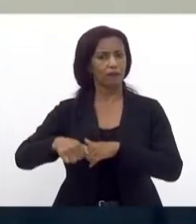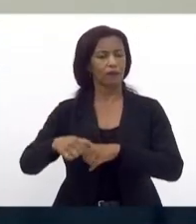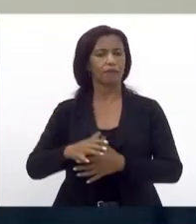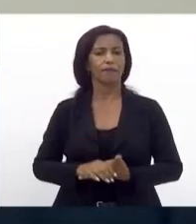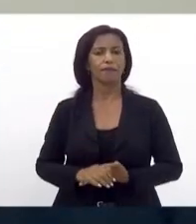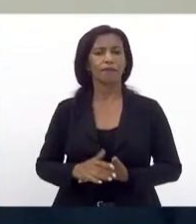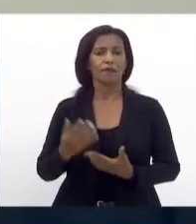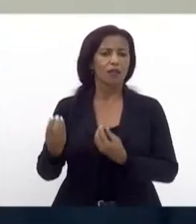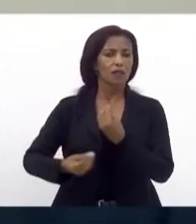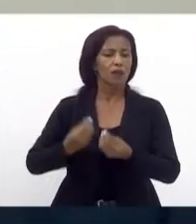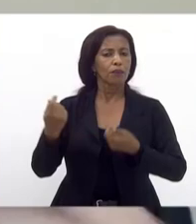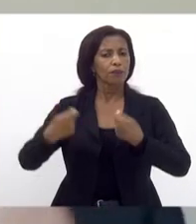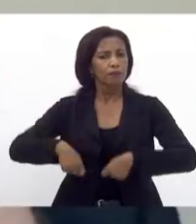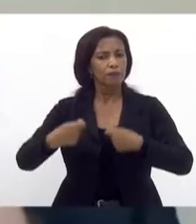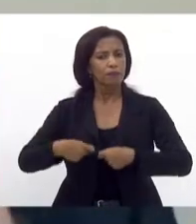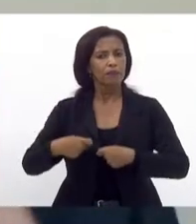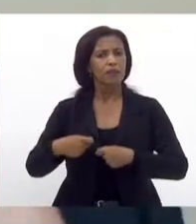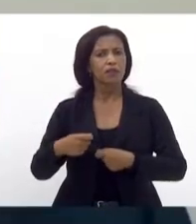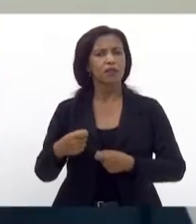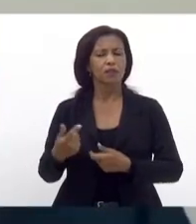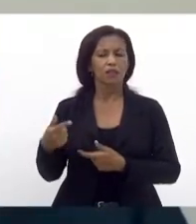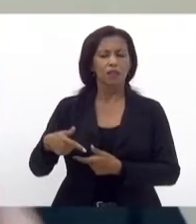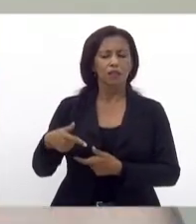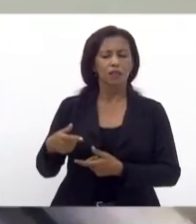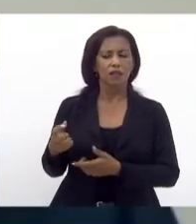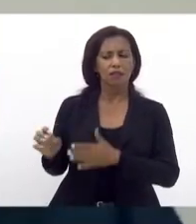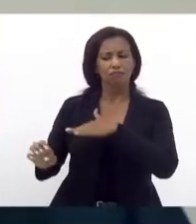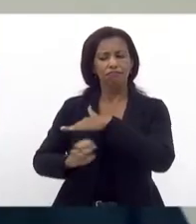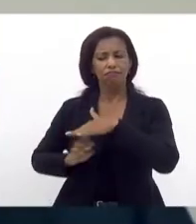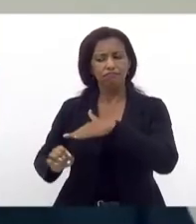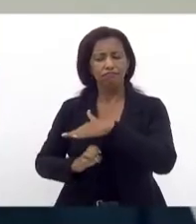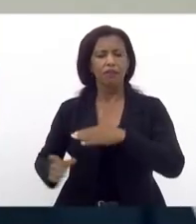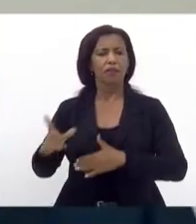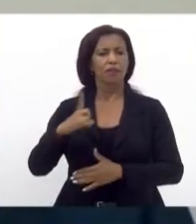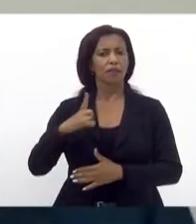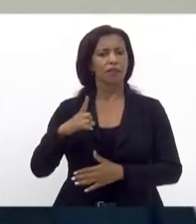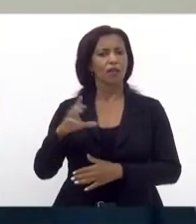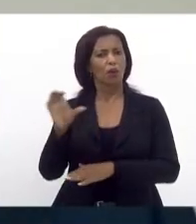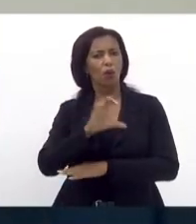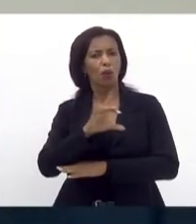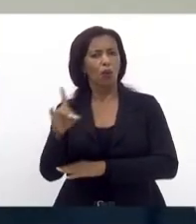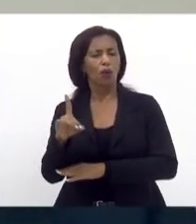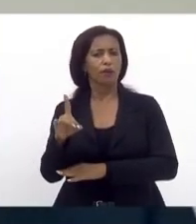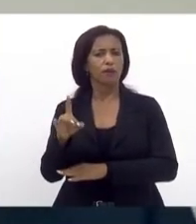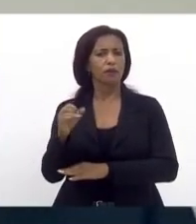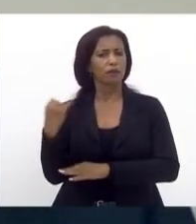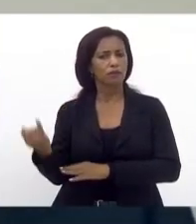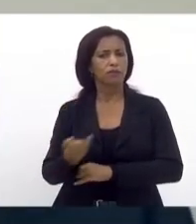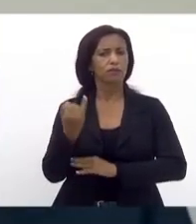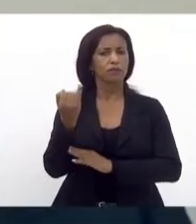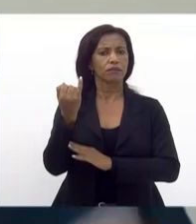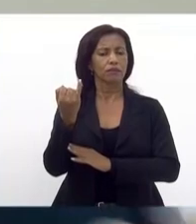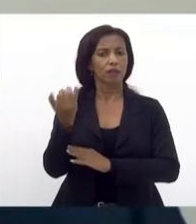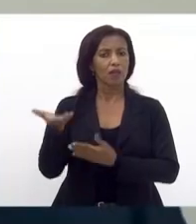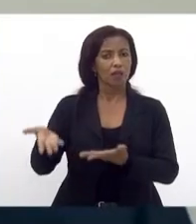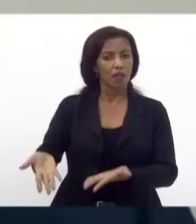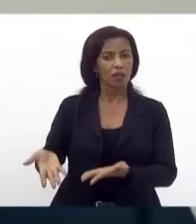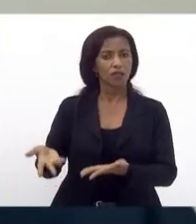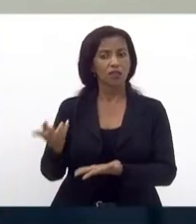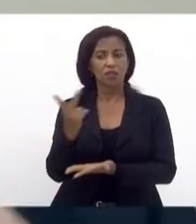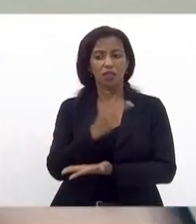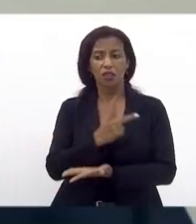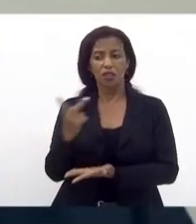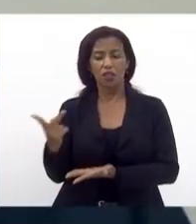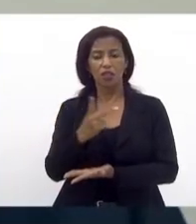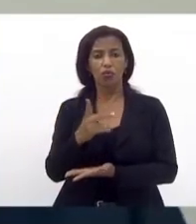Então, é necessário que essa concessão contemple uma coordenação operacional, né, visto que ambos atendem